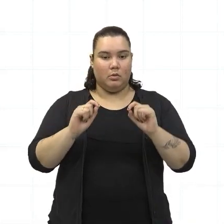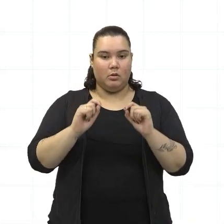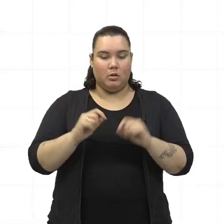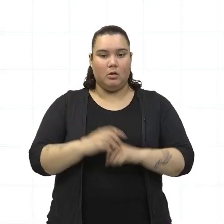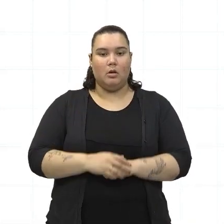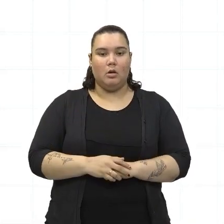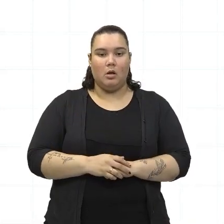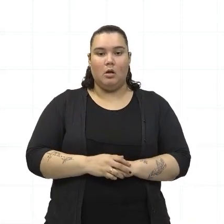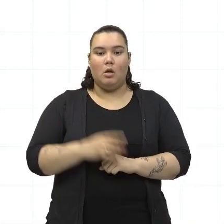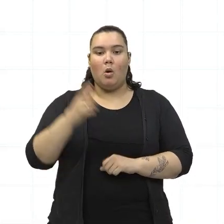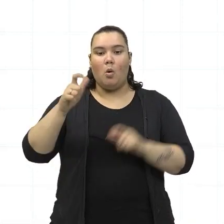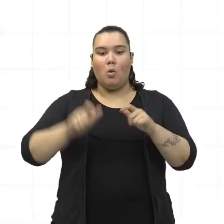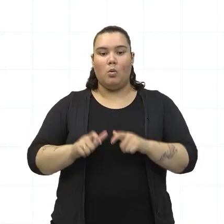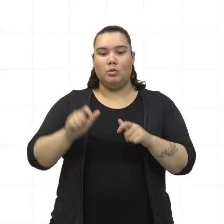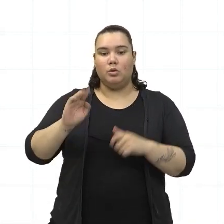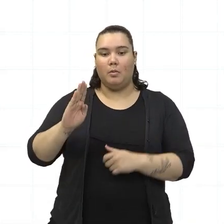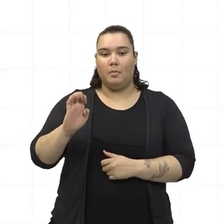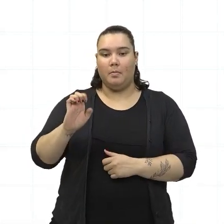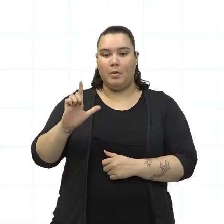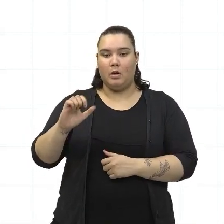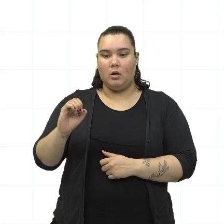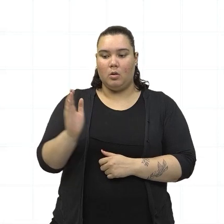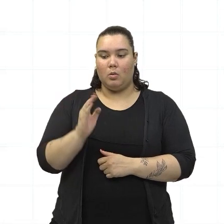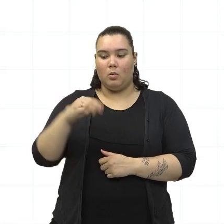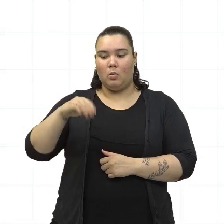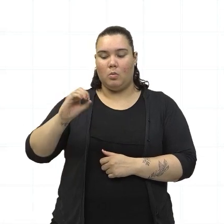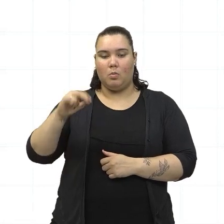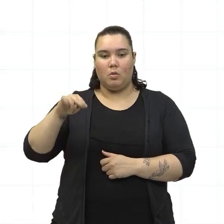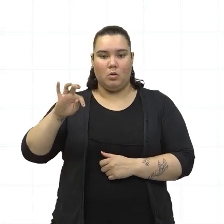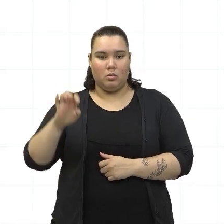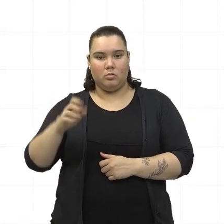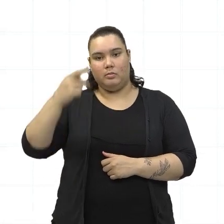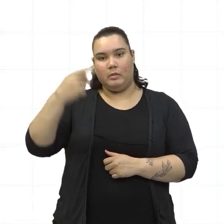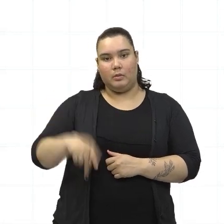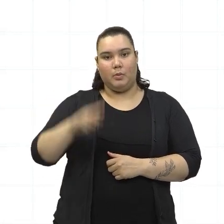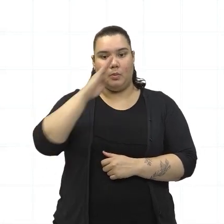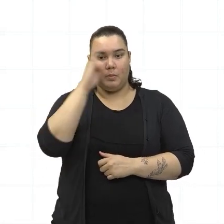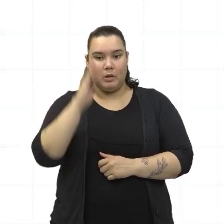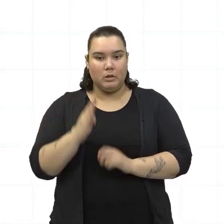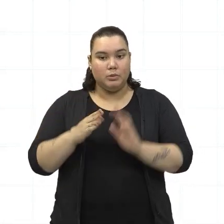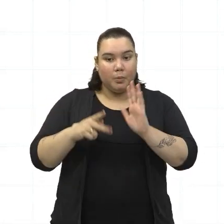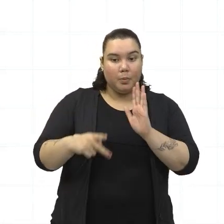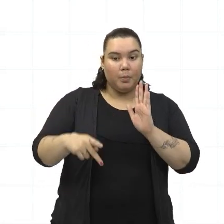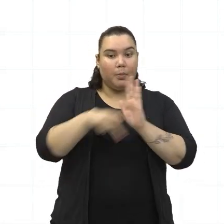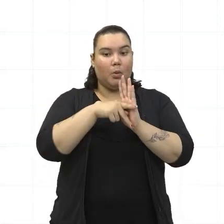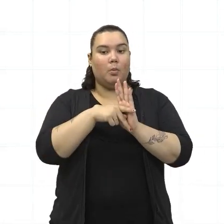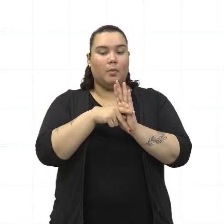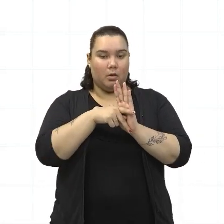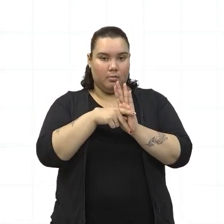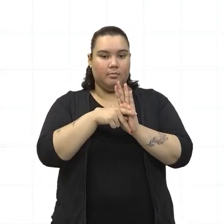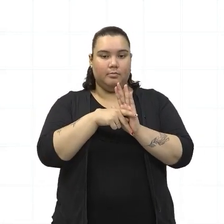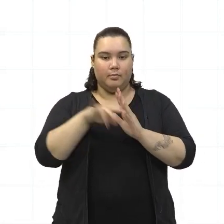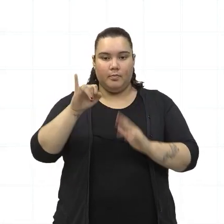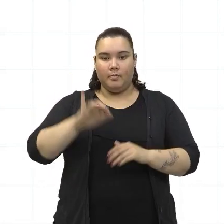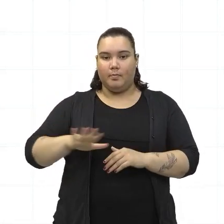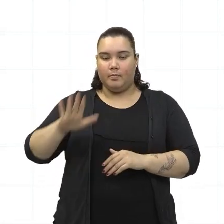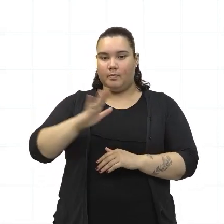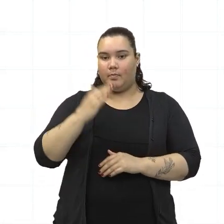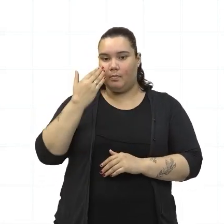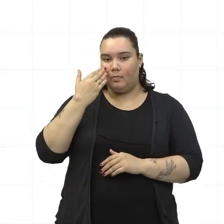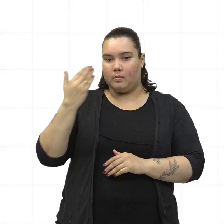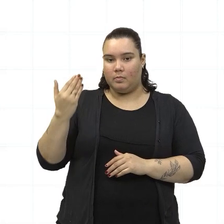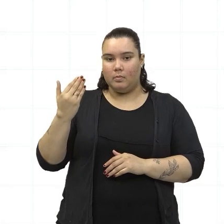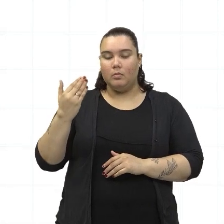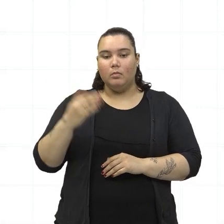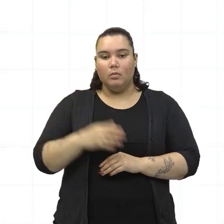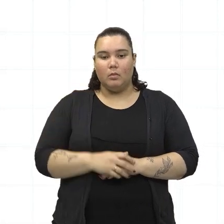usina hidrelétrica de Belo Monte. Essa aí já é nossa, olha aí, 100% brasileira. Na imagem você observa aí uma